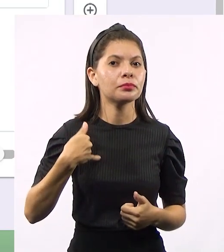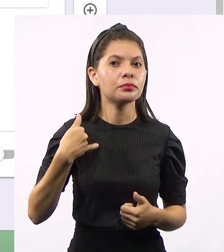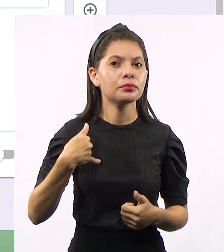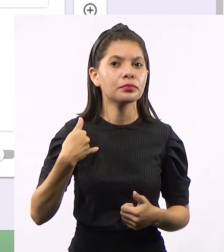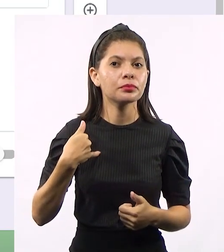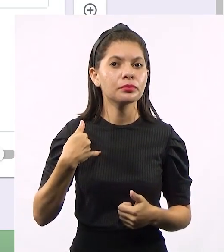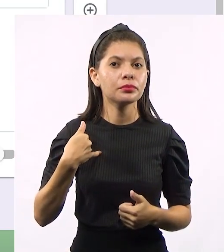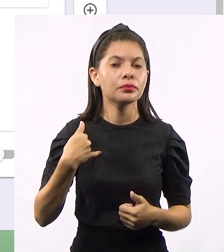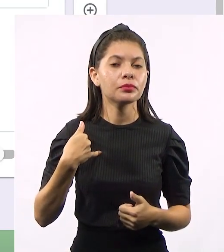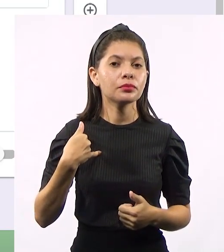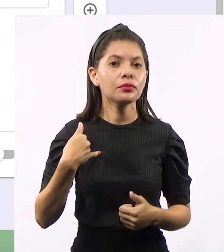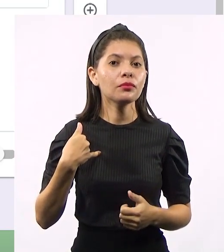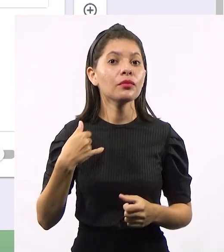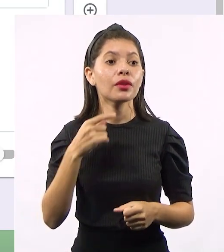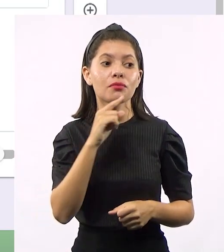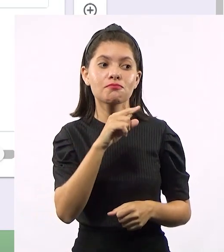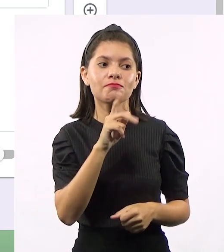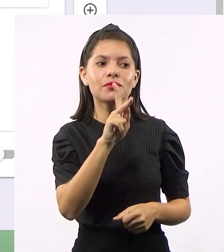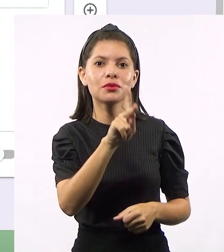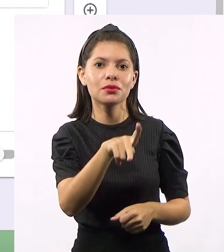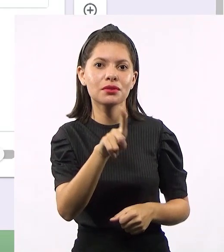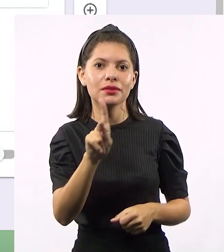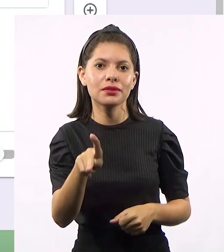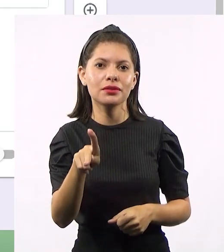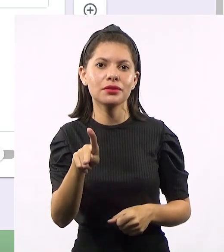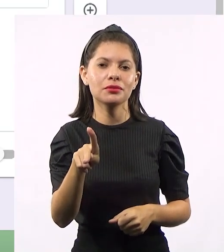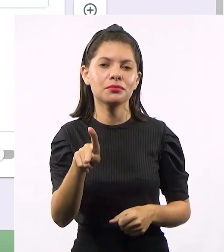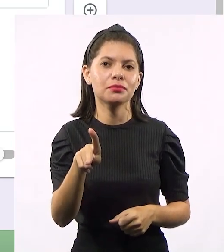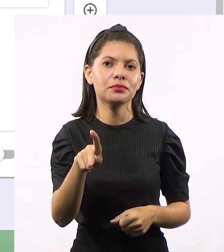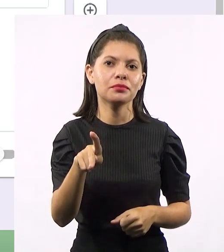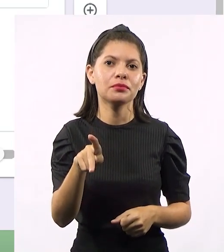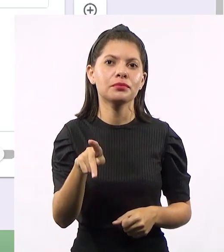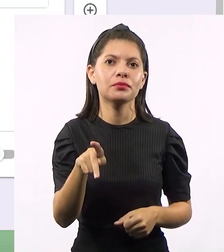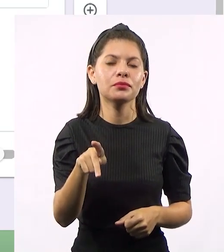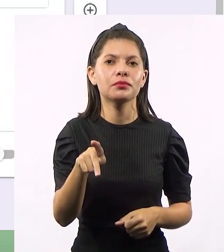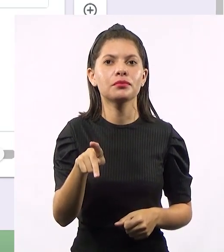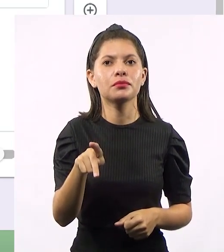do docente? Opa, qual a